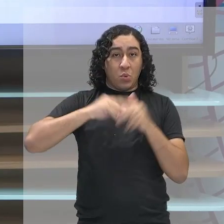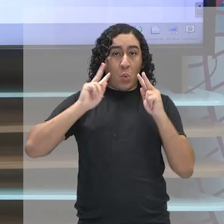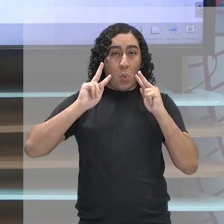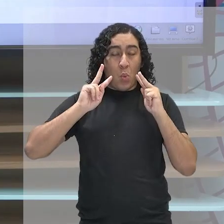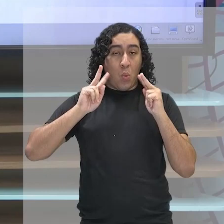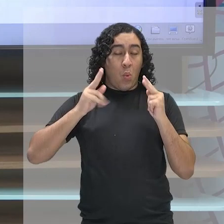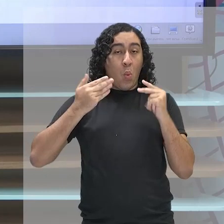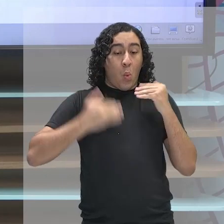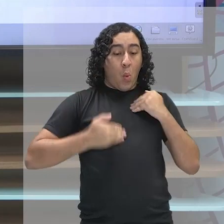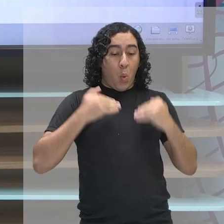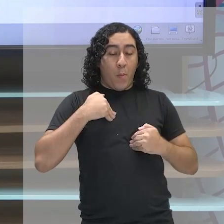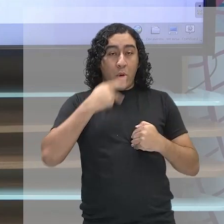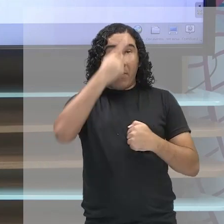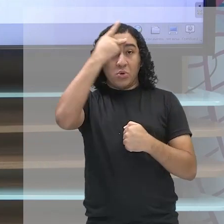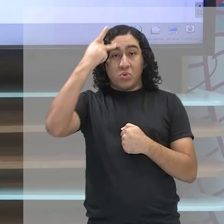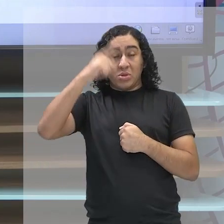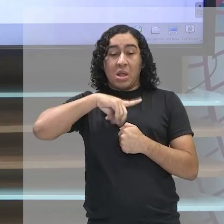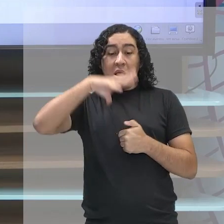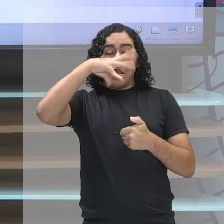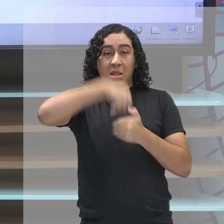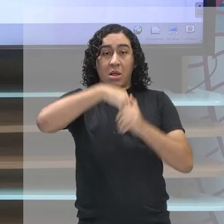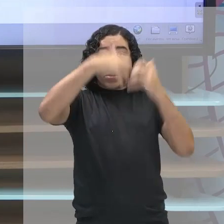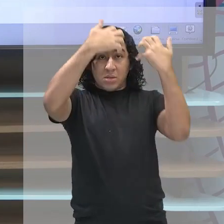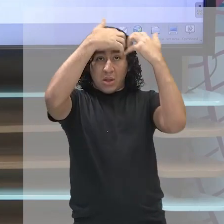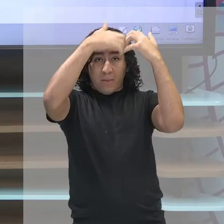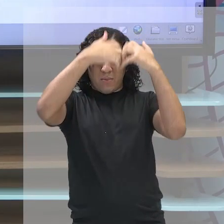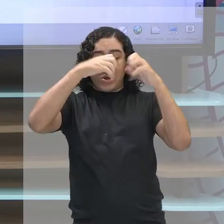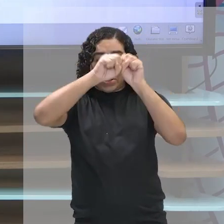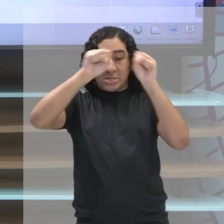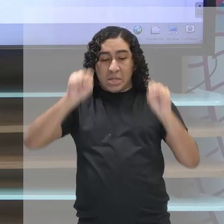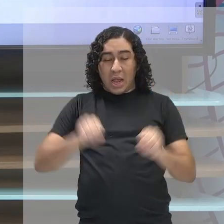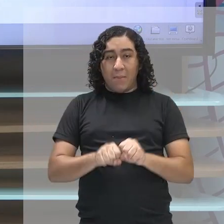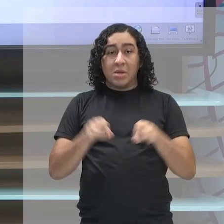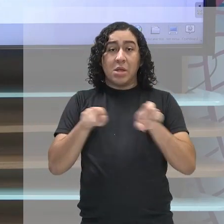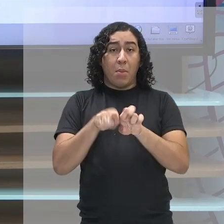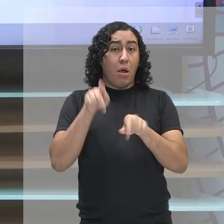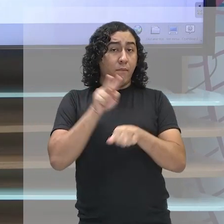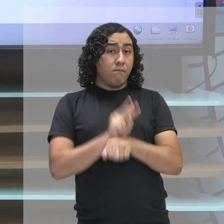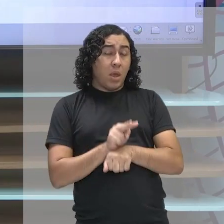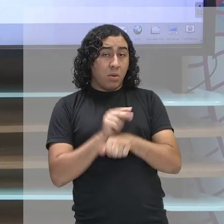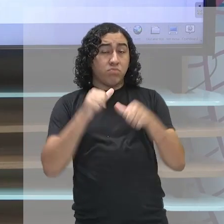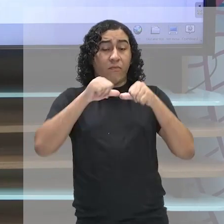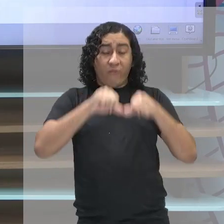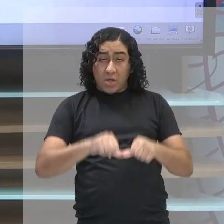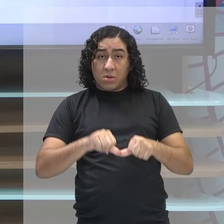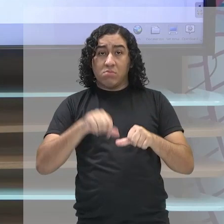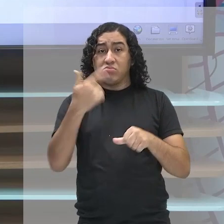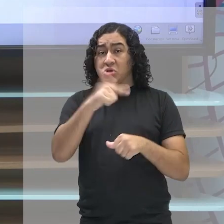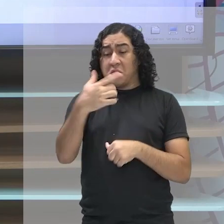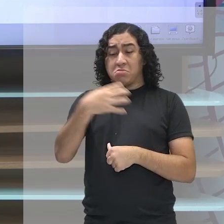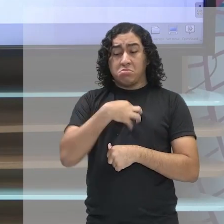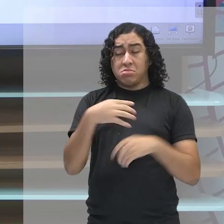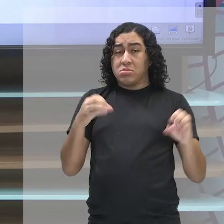vai se instalar ali no sistema nervoso e às vezes ele fica ali, né? Não causa nenhum sintoma, pode ficar